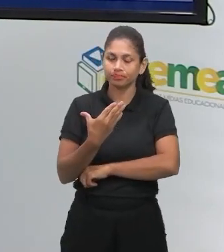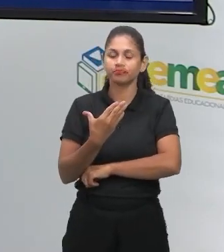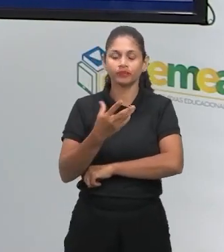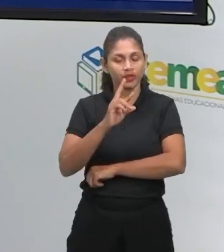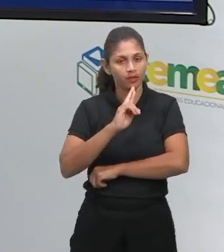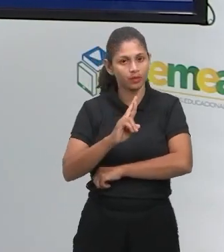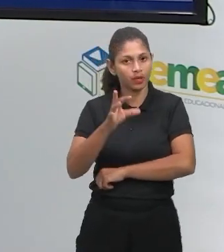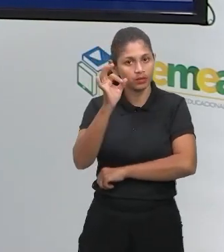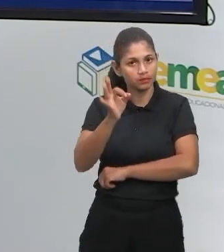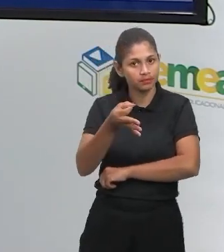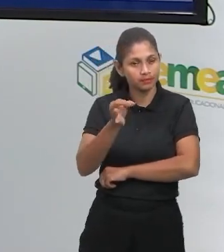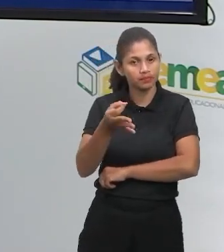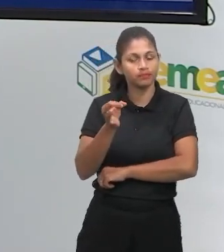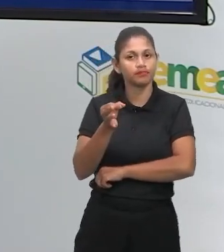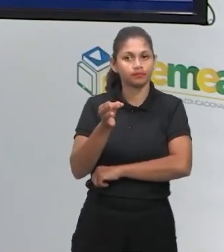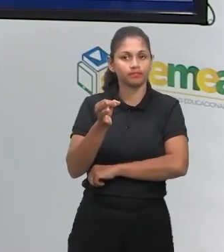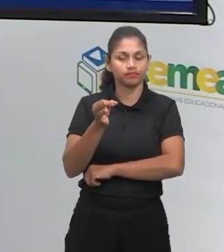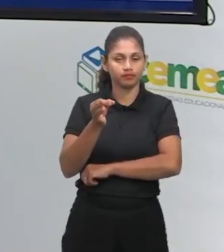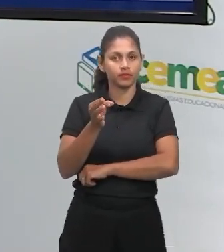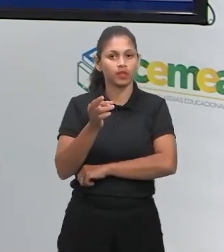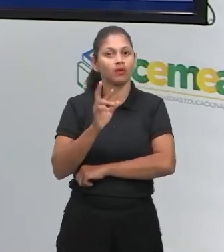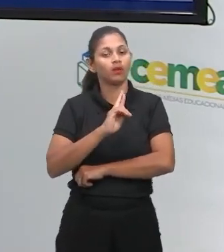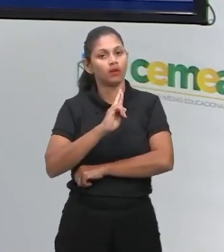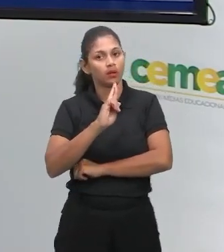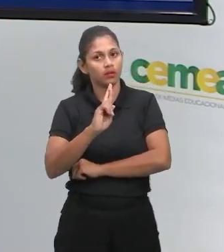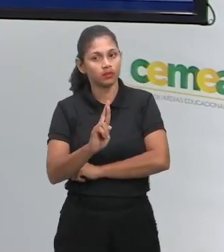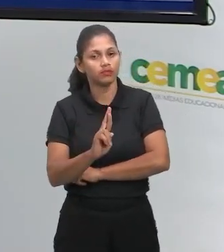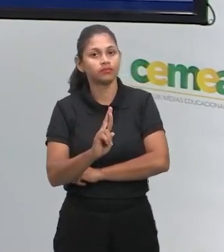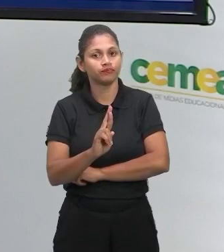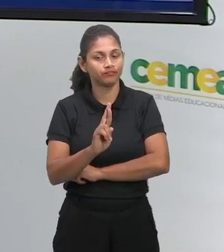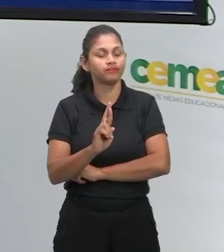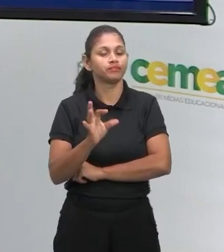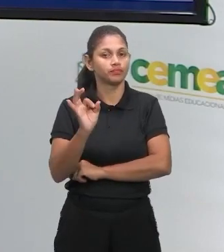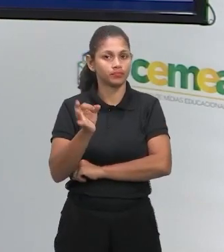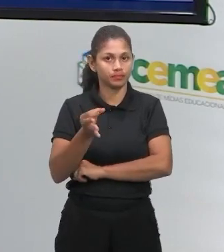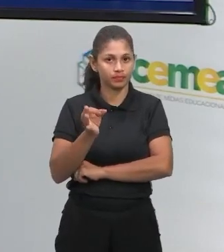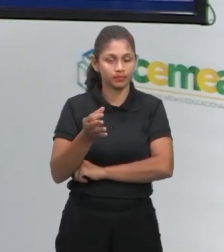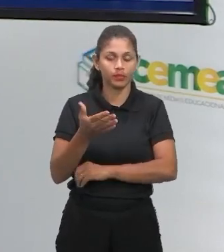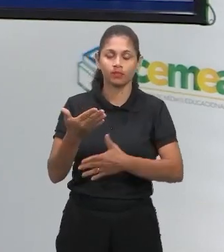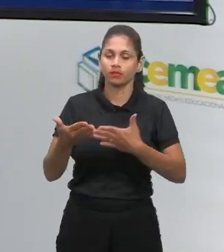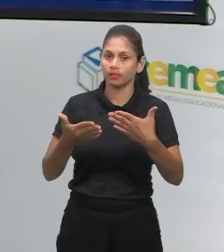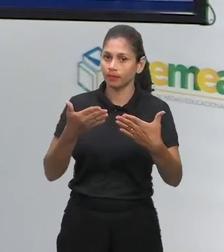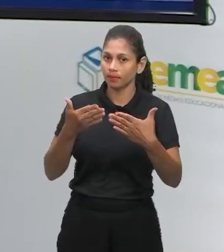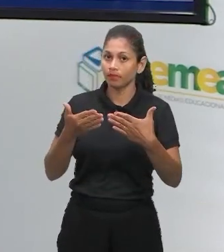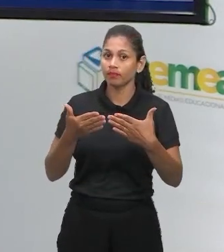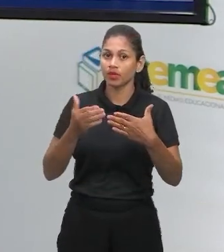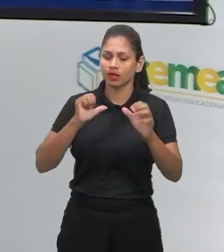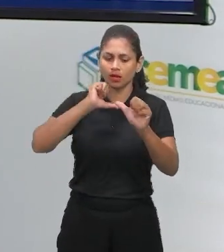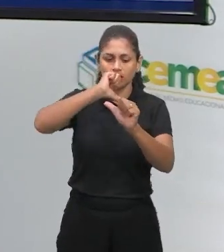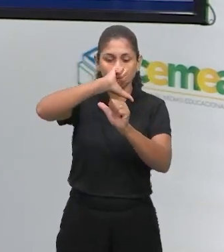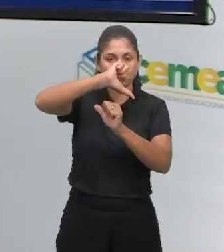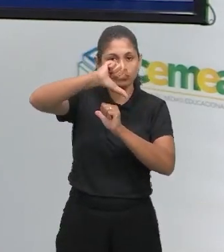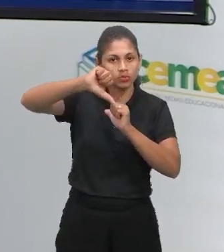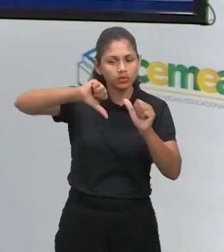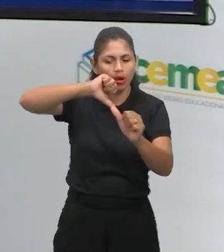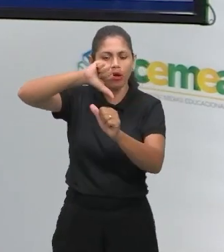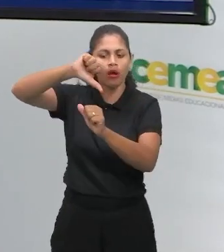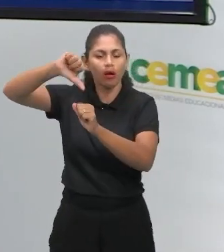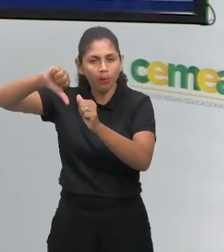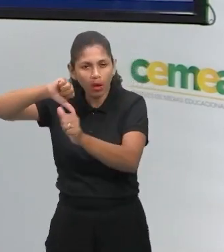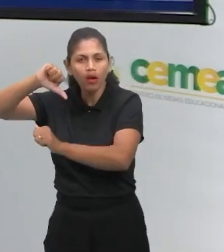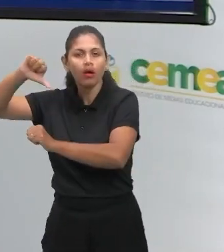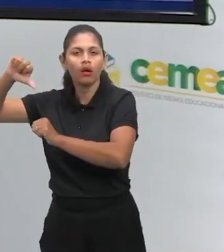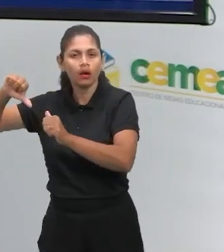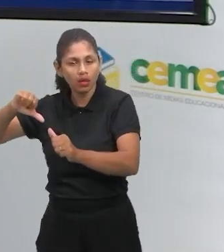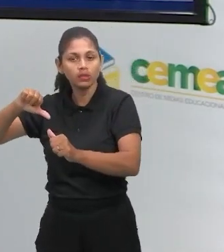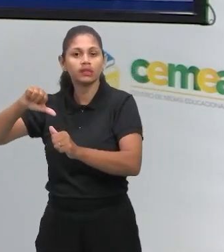isso, né? Então a gente observa, chegamos aqui no resultado adequado. Percebe que essa conversão de unidades de metros por